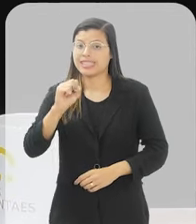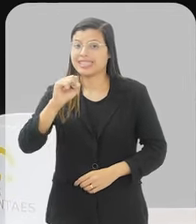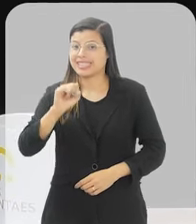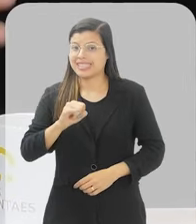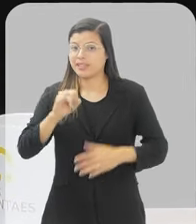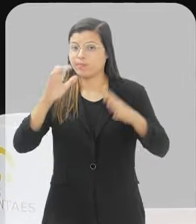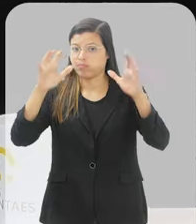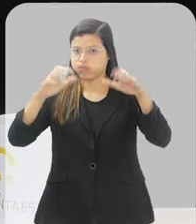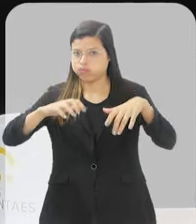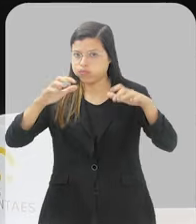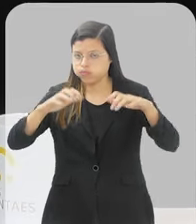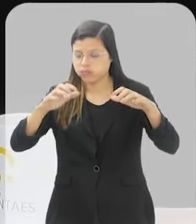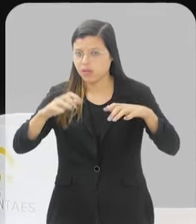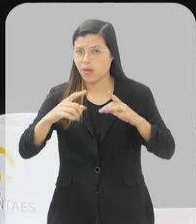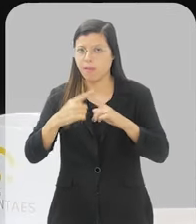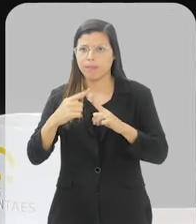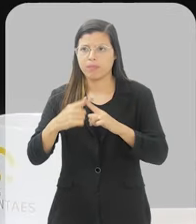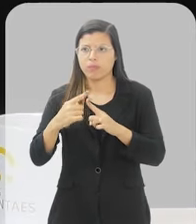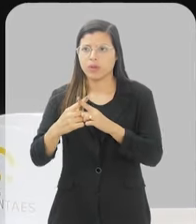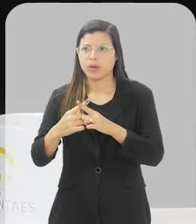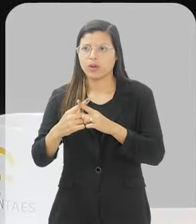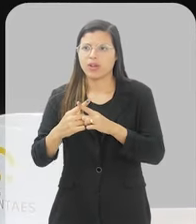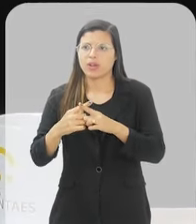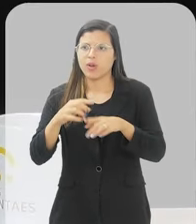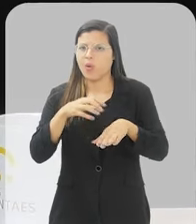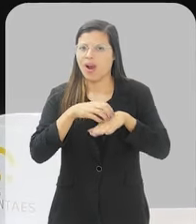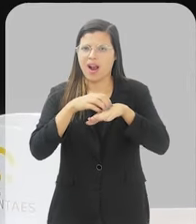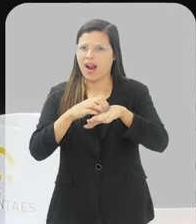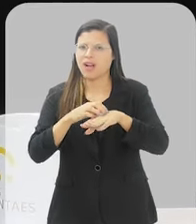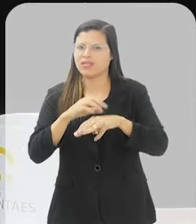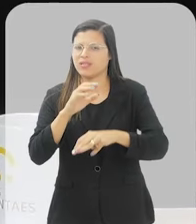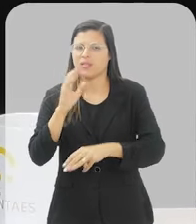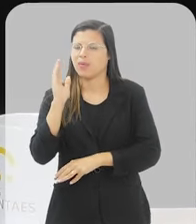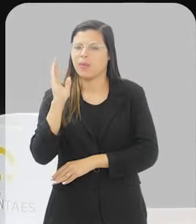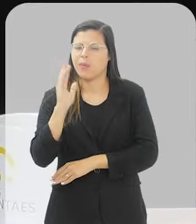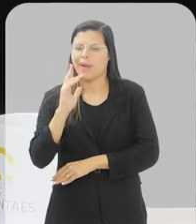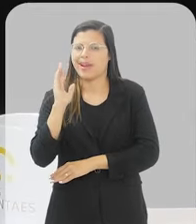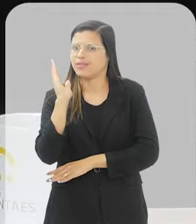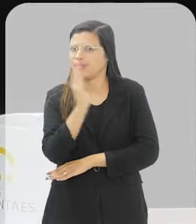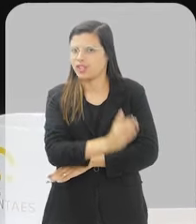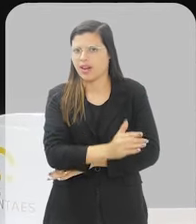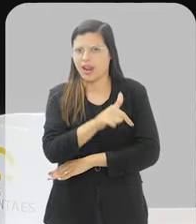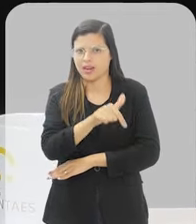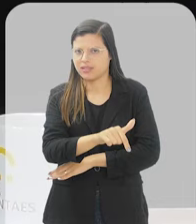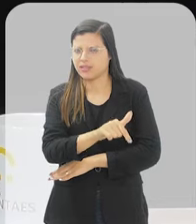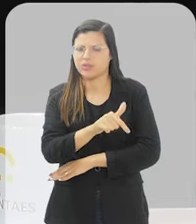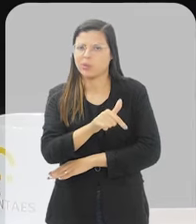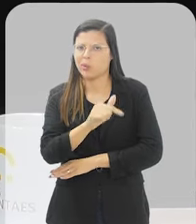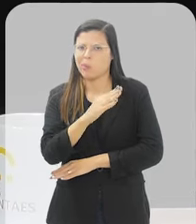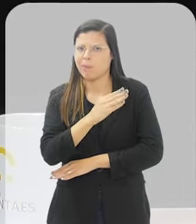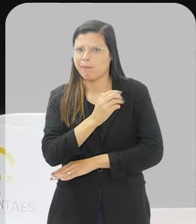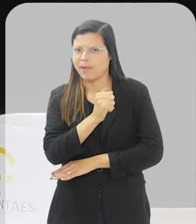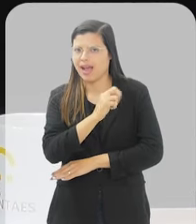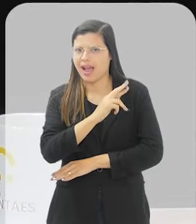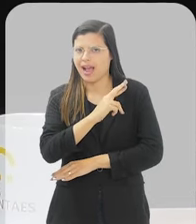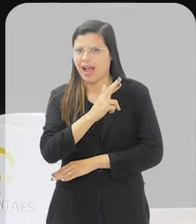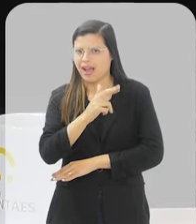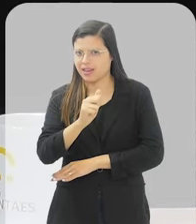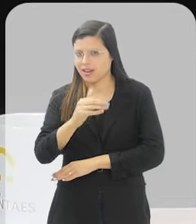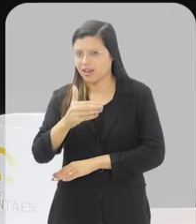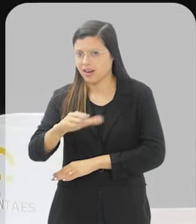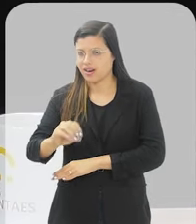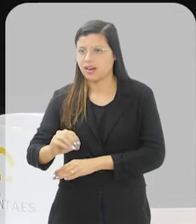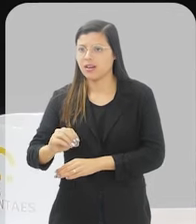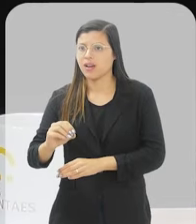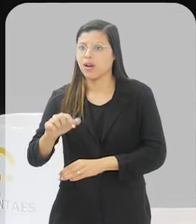se chovesse, porque o carro não vai diretamente para o barracão. É, fica assim. Ele fica ali na rua até ir para o